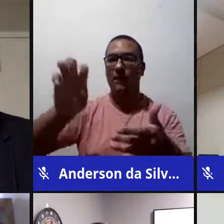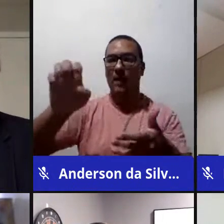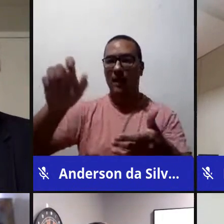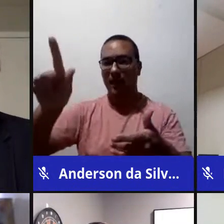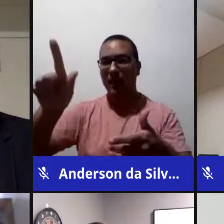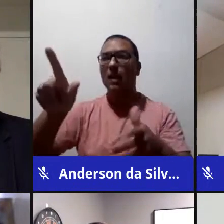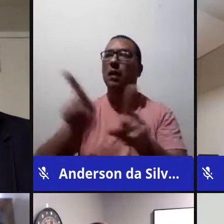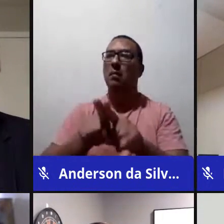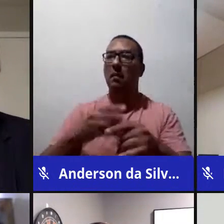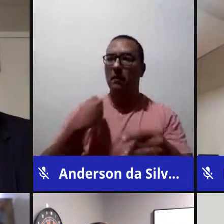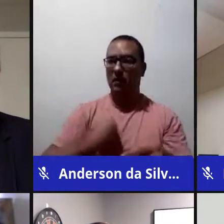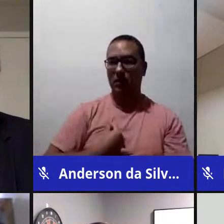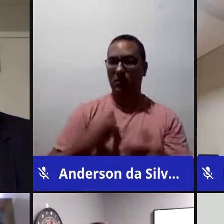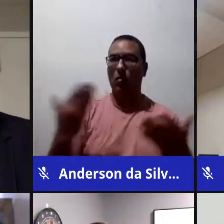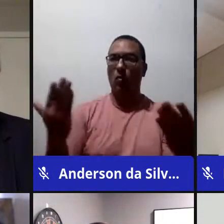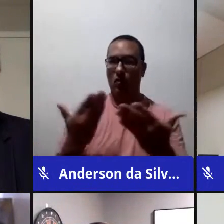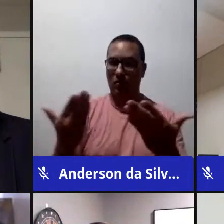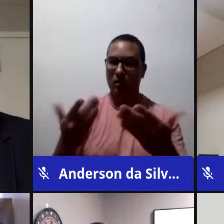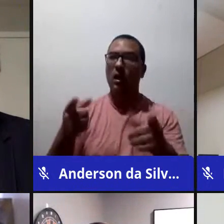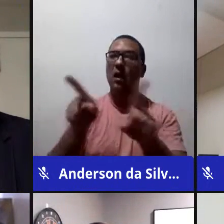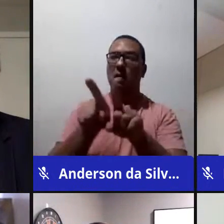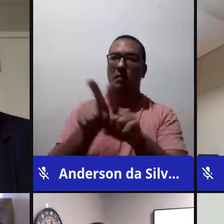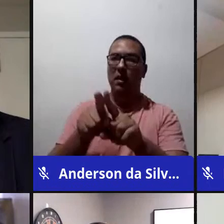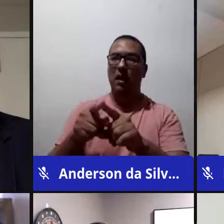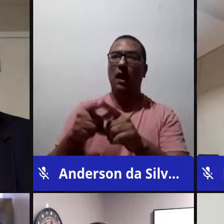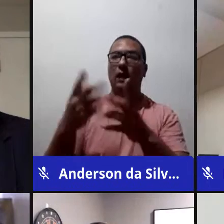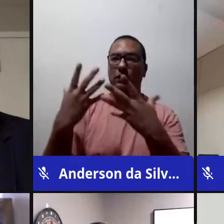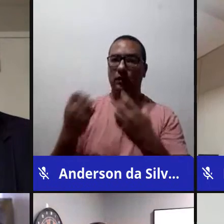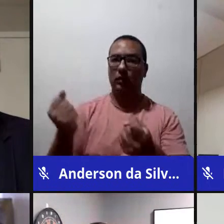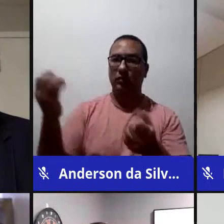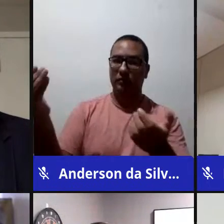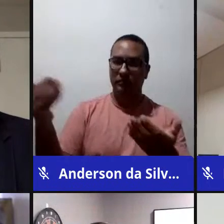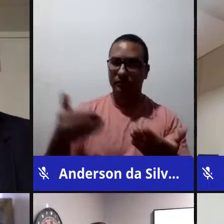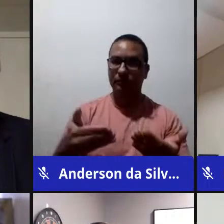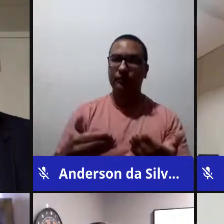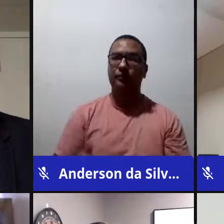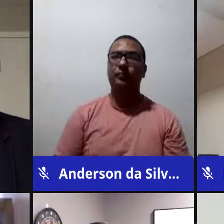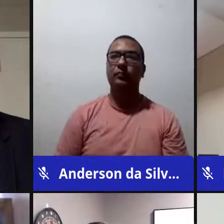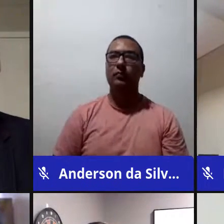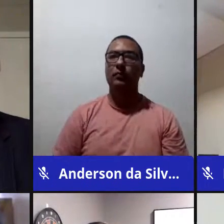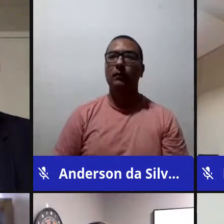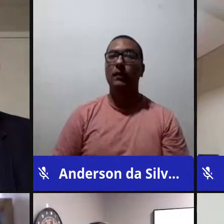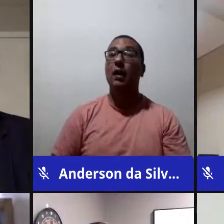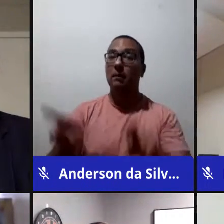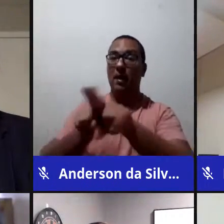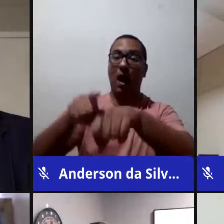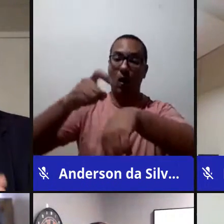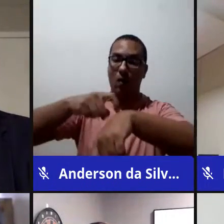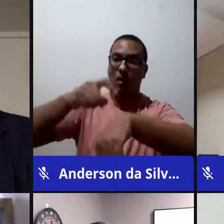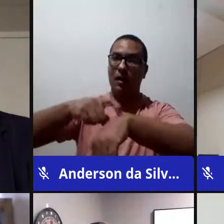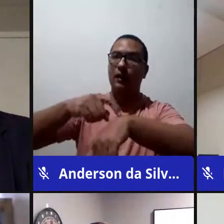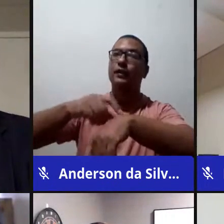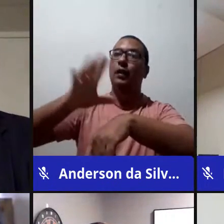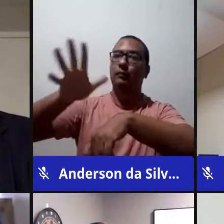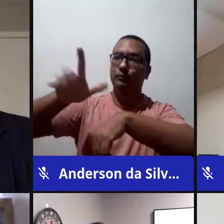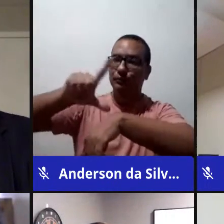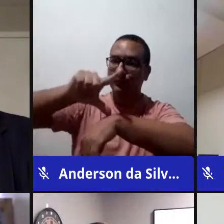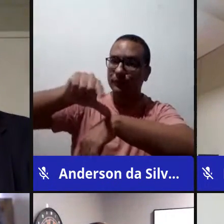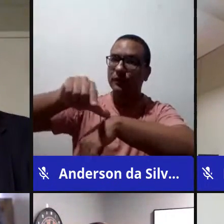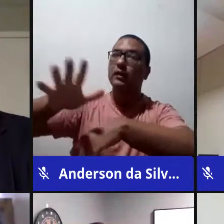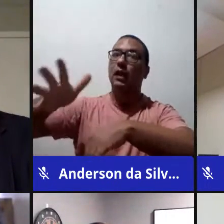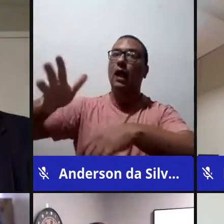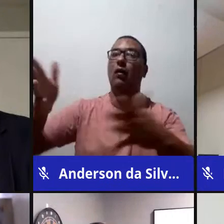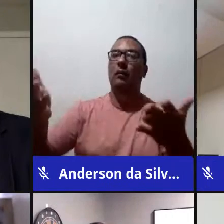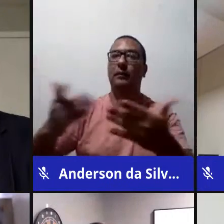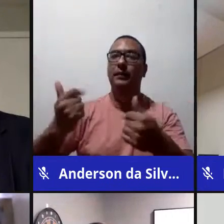com a gente, pela sua disponibilidade. Acho que, dado o adiantado da hora, não é, Solange? Nós vamos precisar